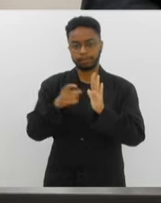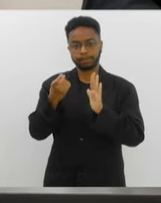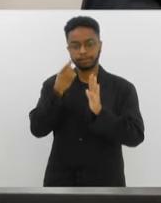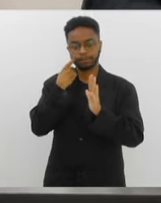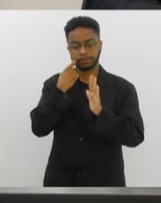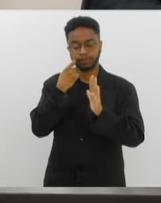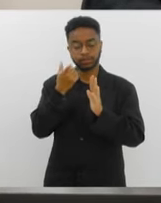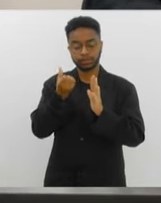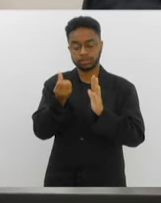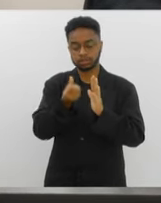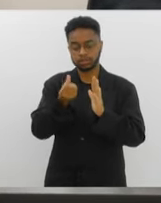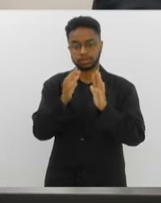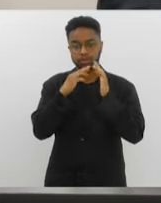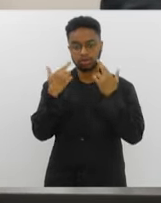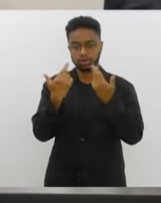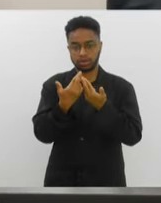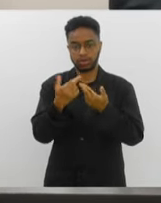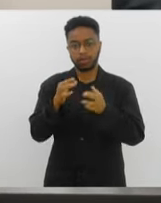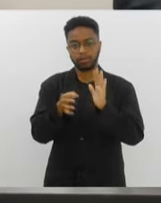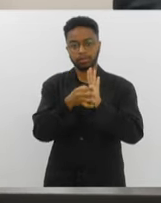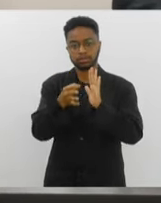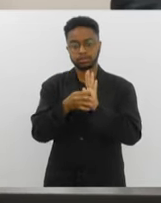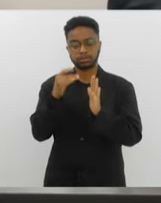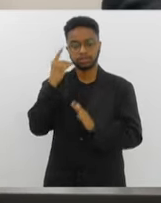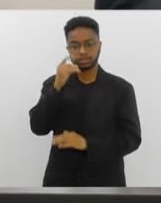em 2024. O parecer do deputado doutor Serginho.